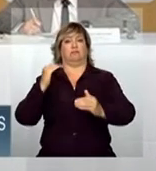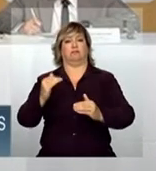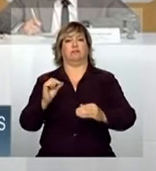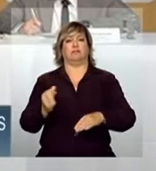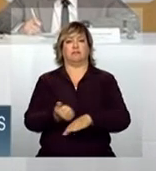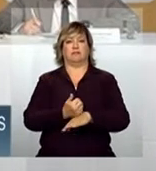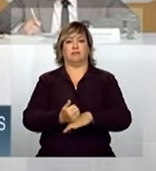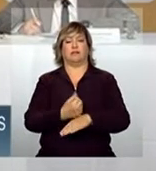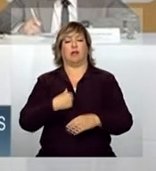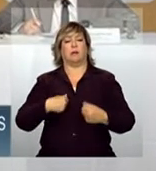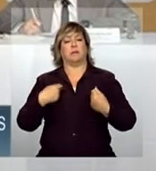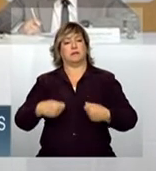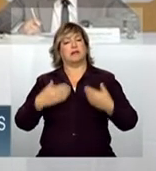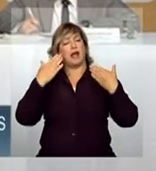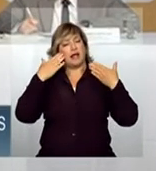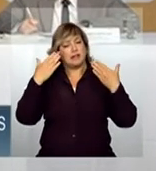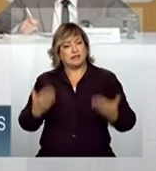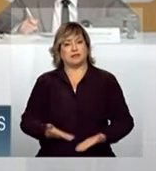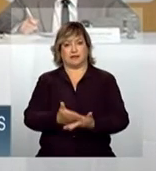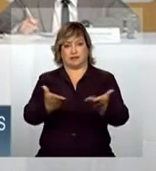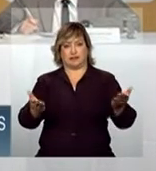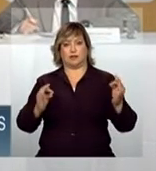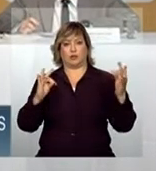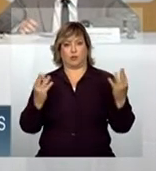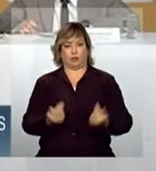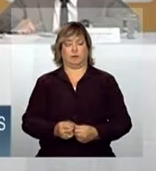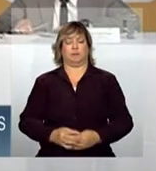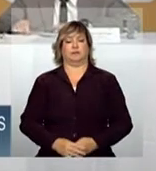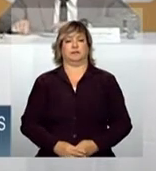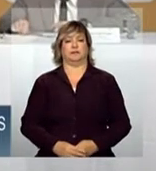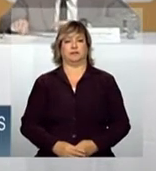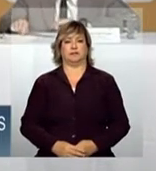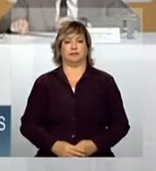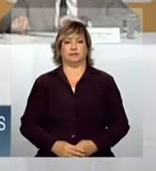aqui que deixar publicamente meus agradecimentos a todos eles.